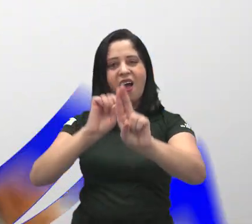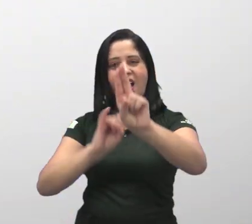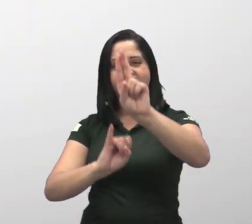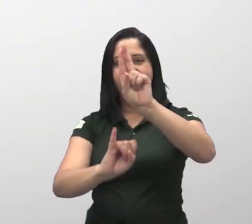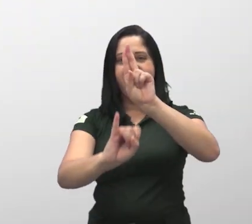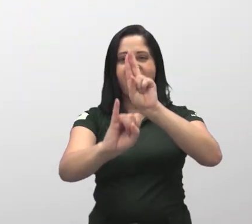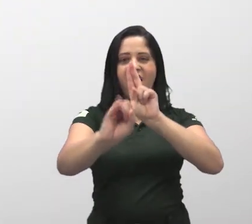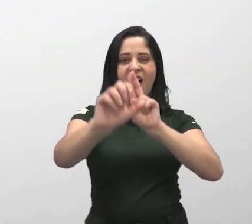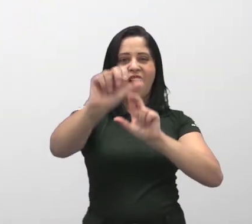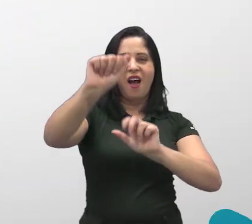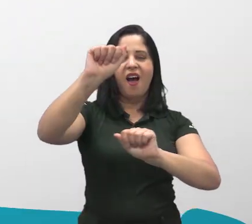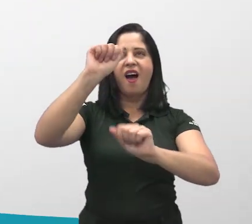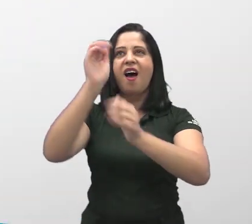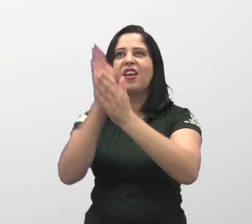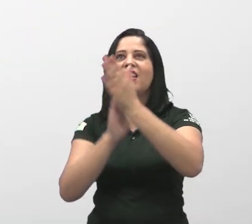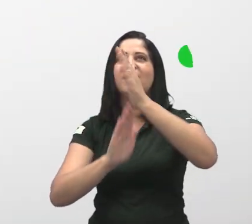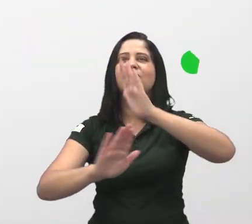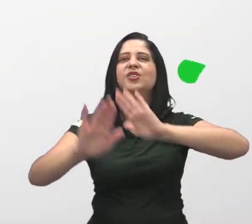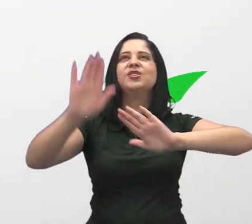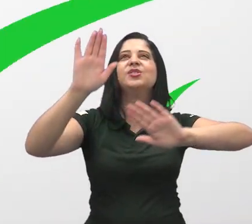aleluia,